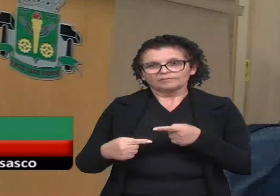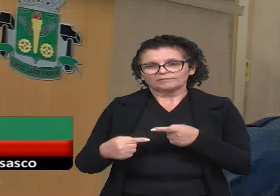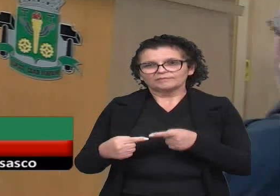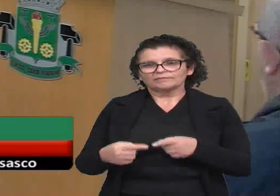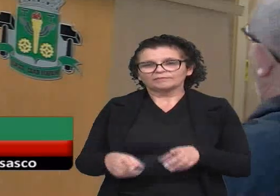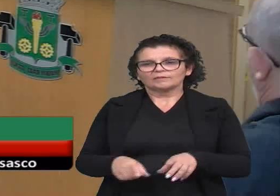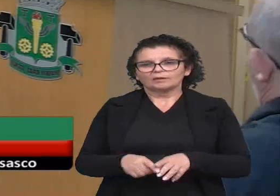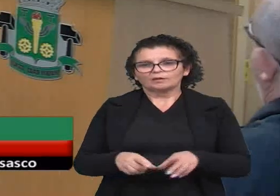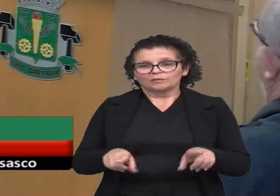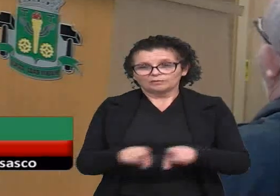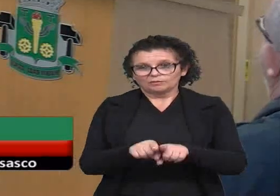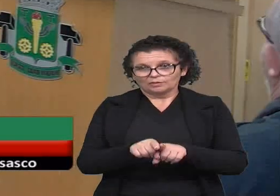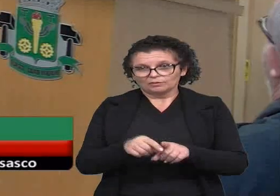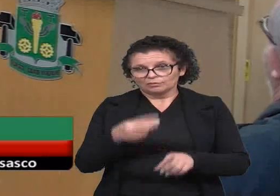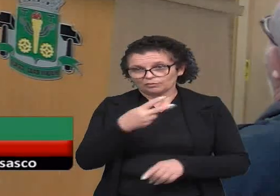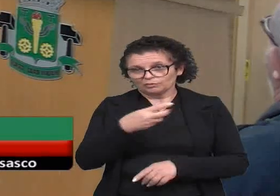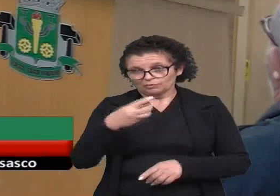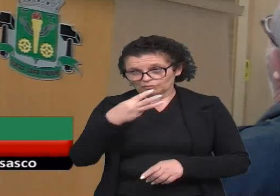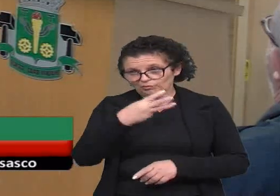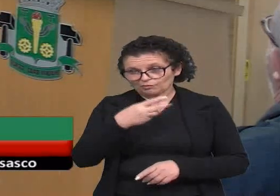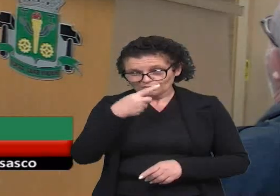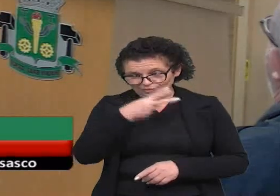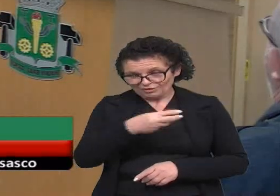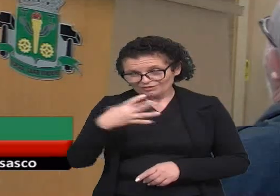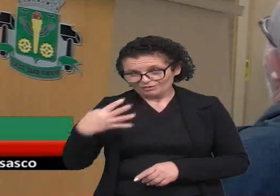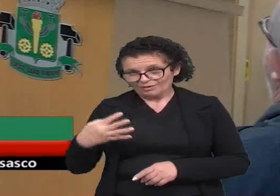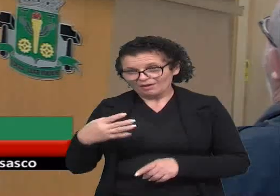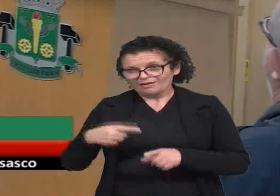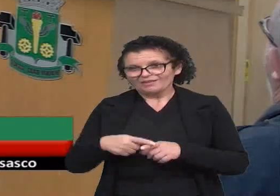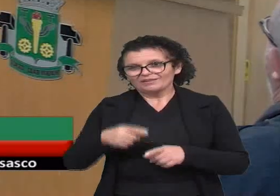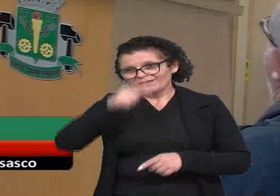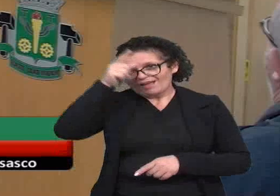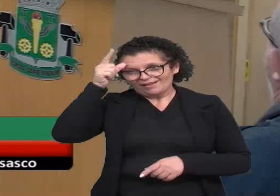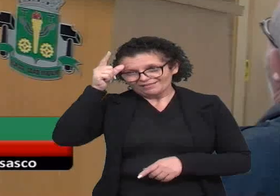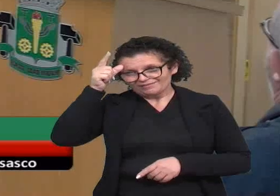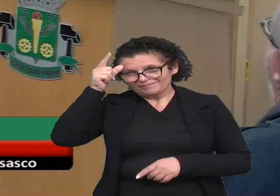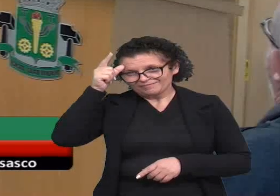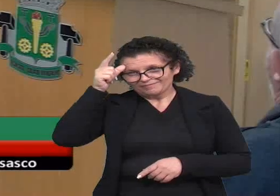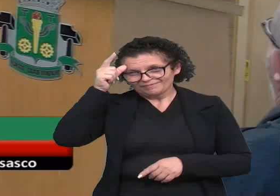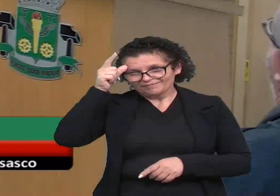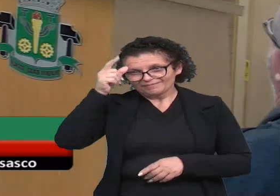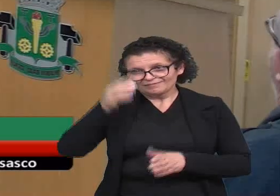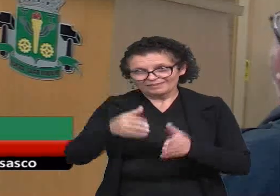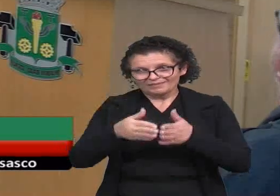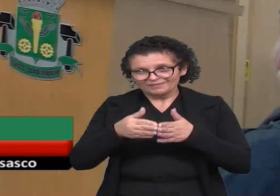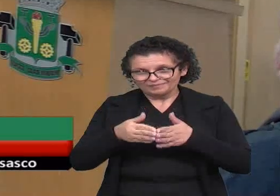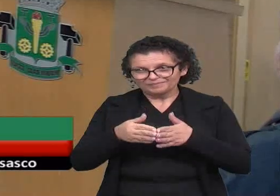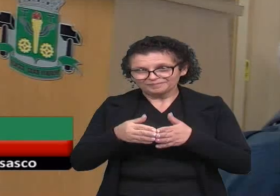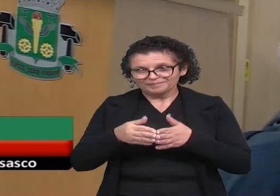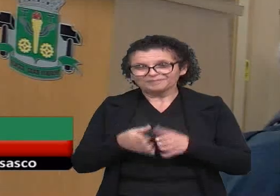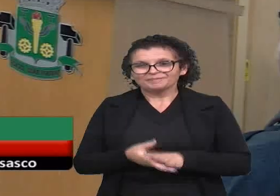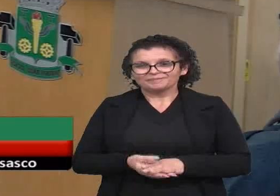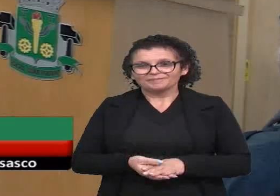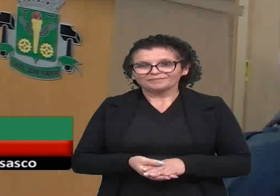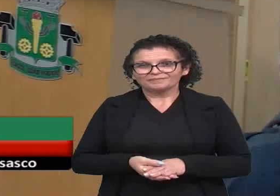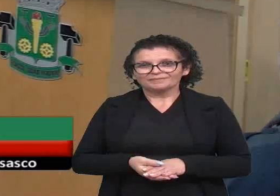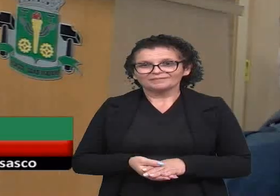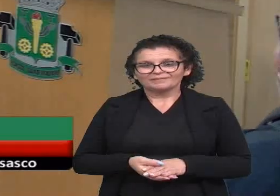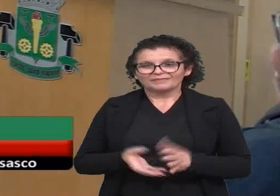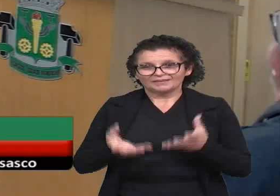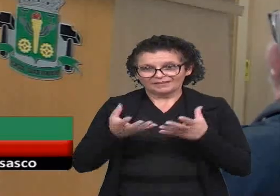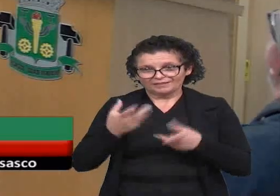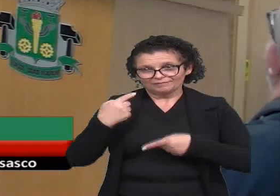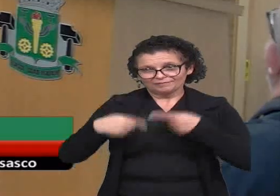reconhecimento 204, de 2023, do nobre vereador Laércio Mendonça. Questão de ordem, senhor presidente. Questão de ordem, nobre vereador Laércio.